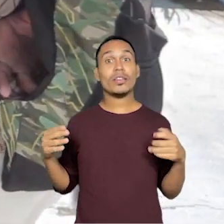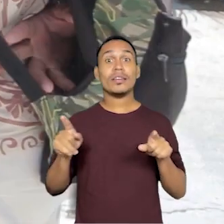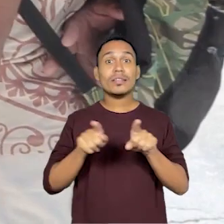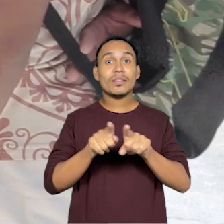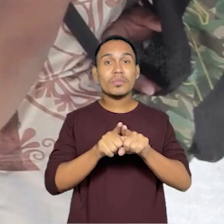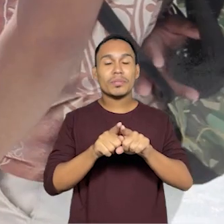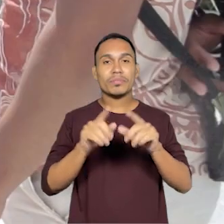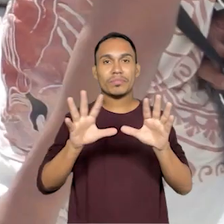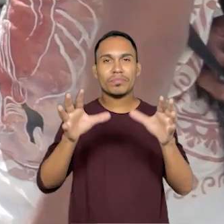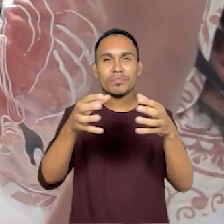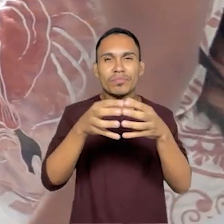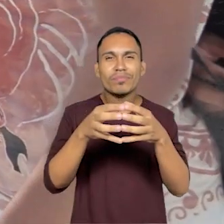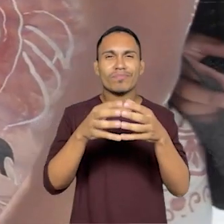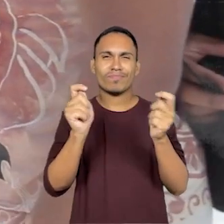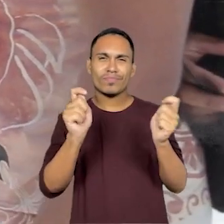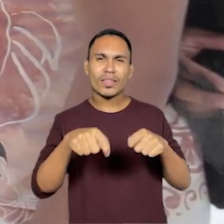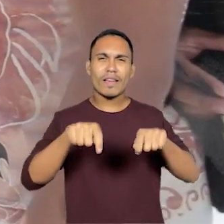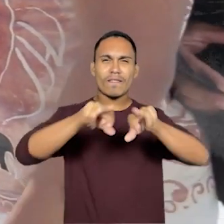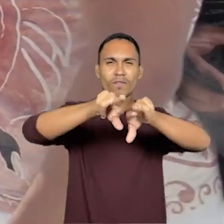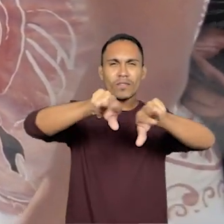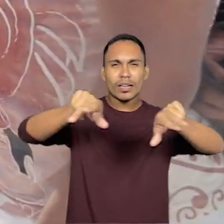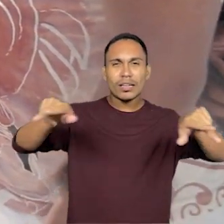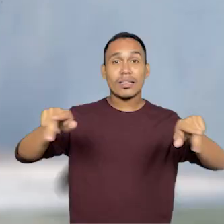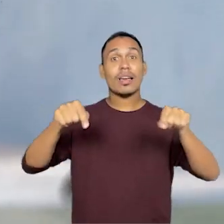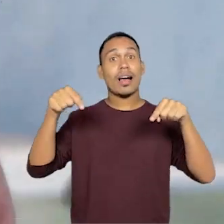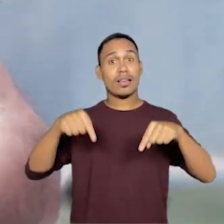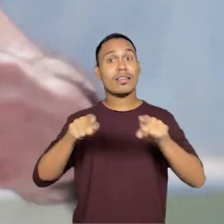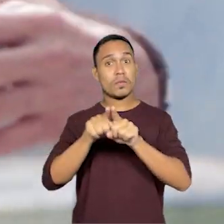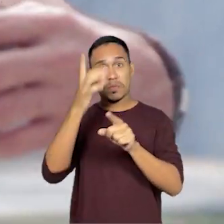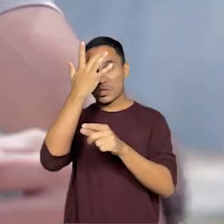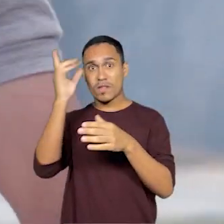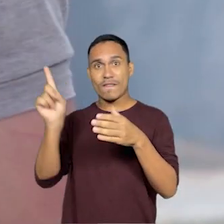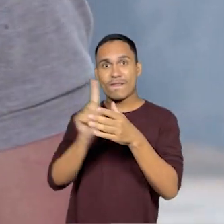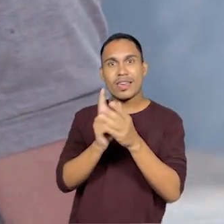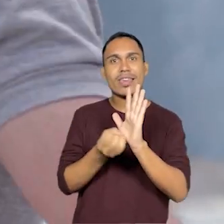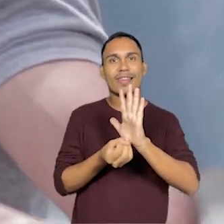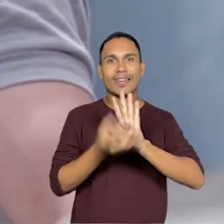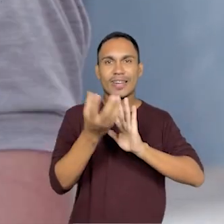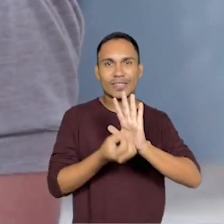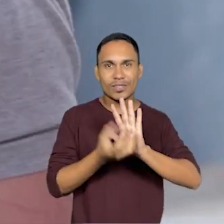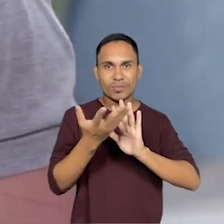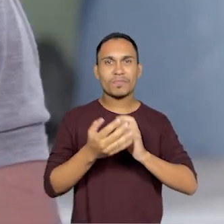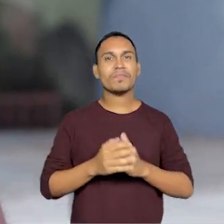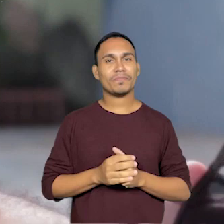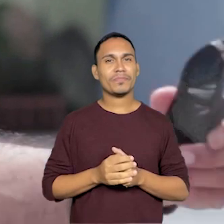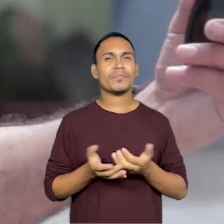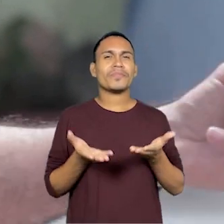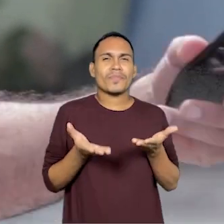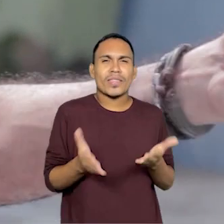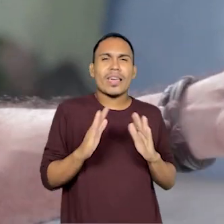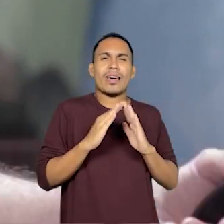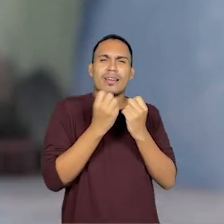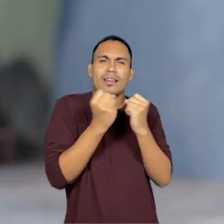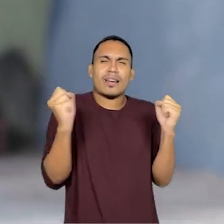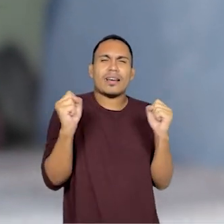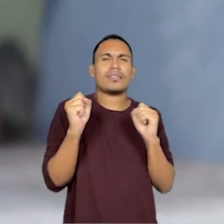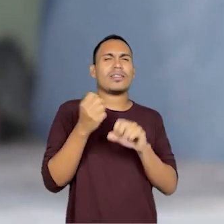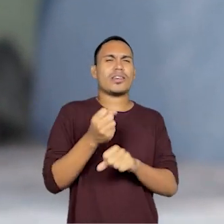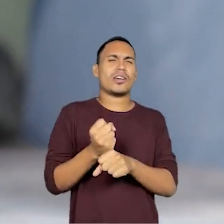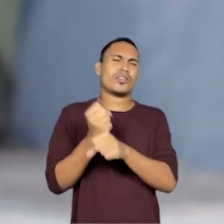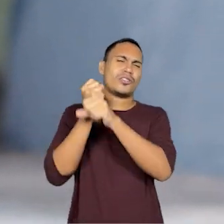a cena alternativa, né? E aí também é espaço de criação. E o espaço é meio que, assim, abraça a cena. É um casarão antigo.